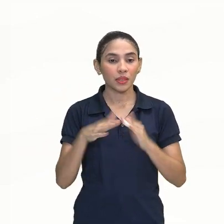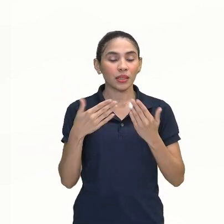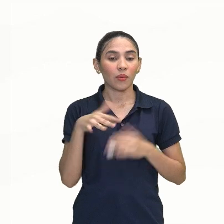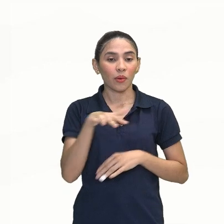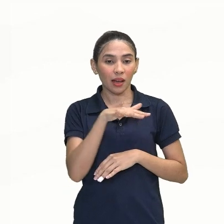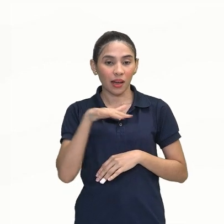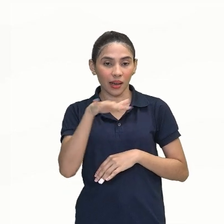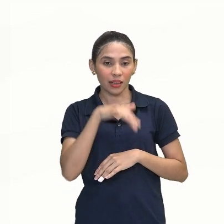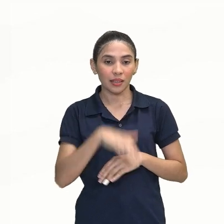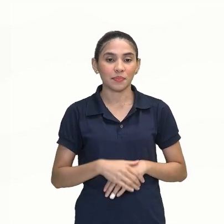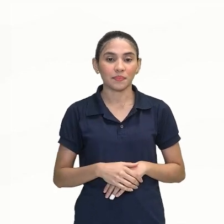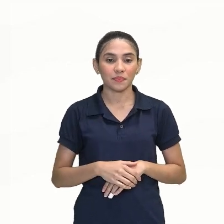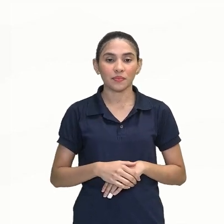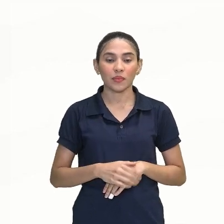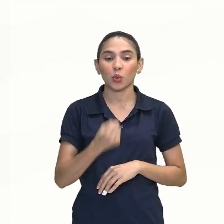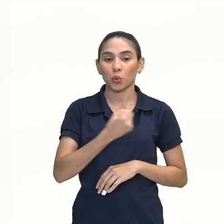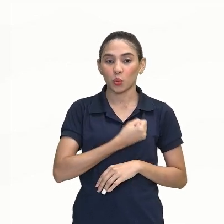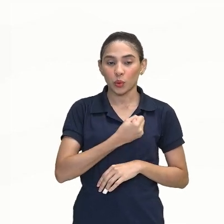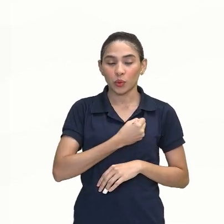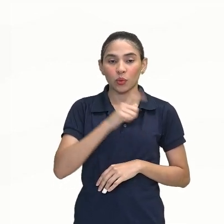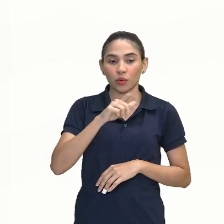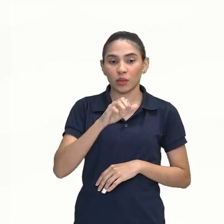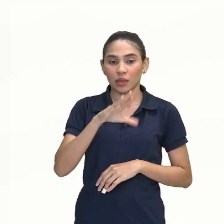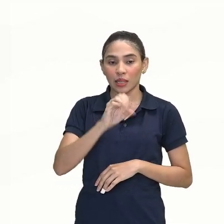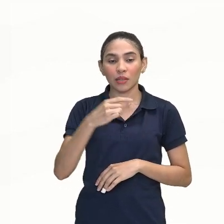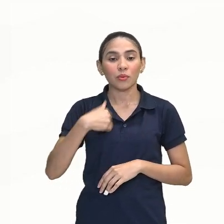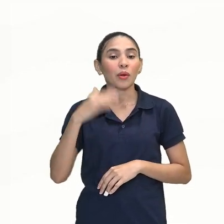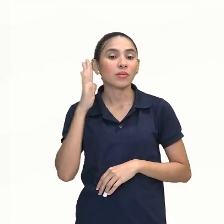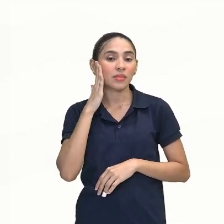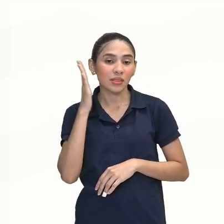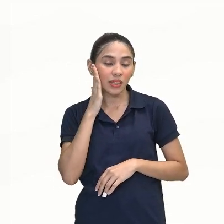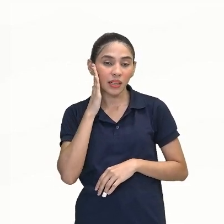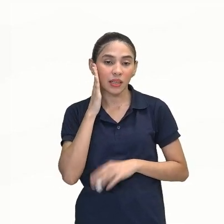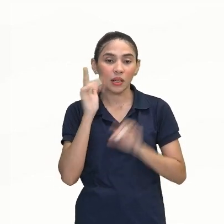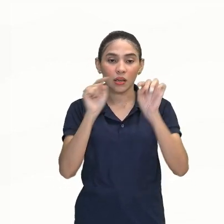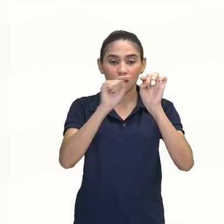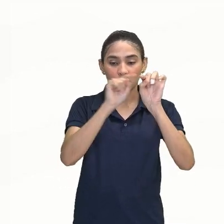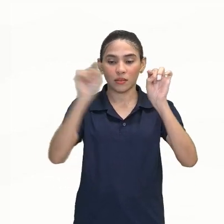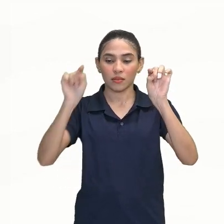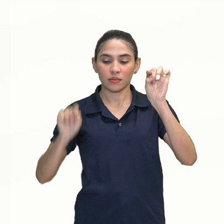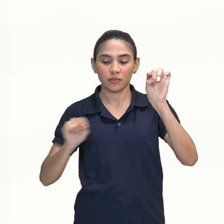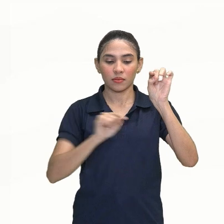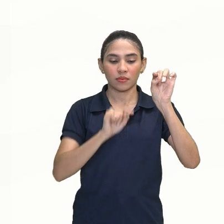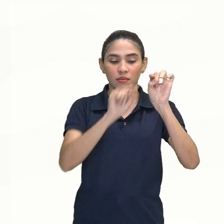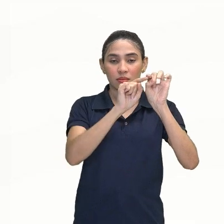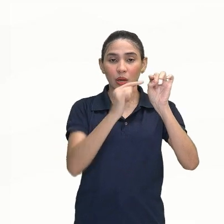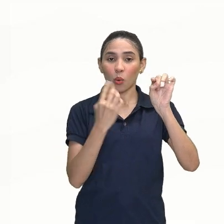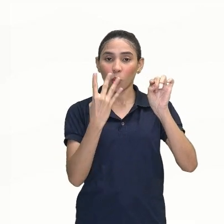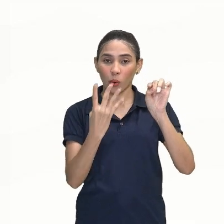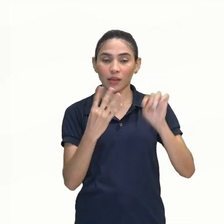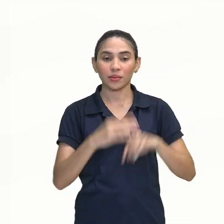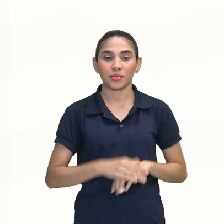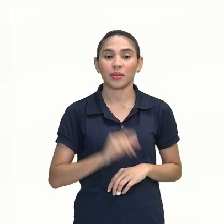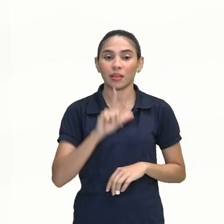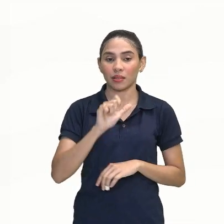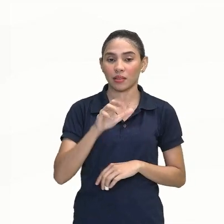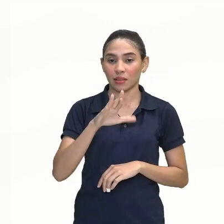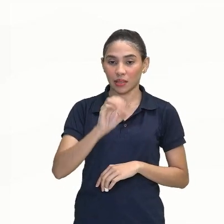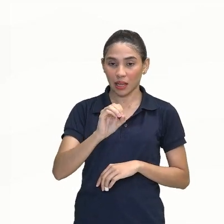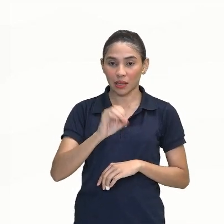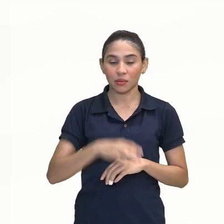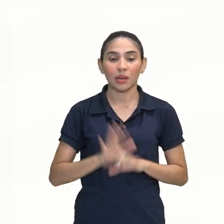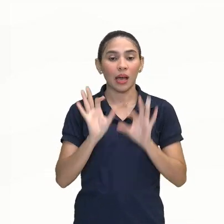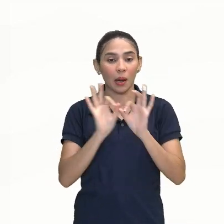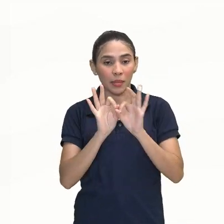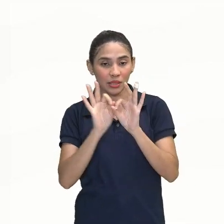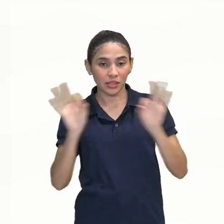área, número de lados, eu sei que o meu quadrado possui 4 lados, certo? A medida